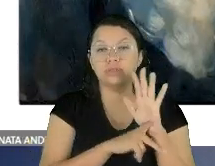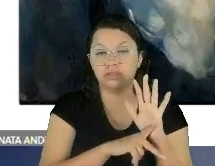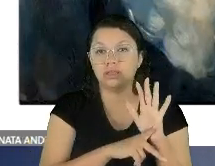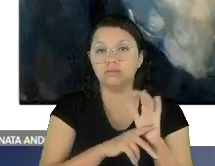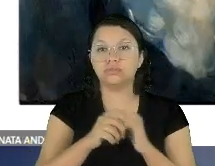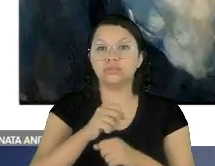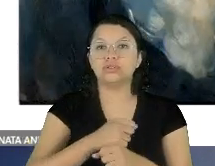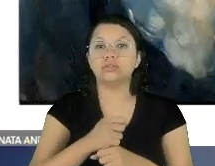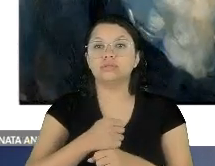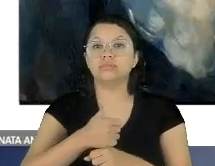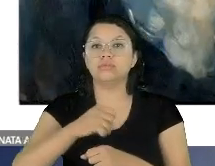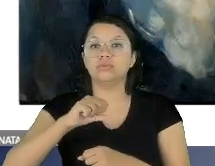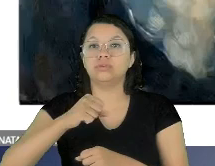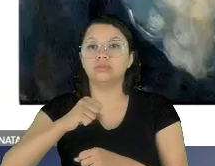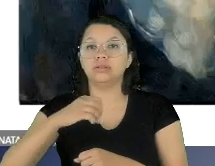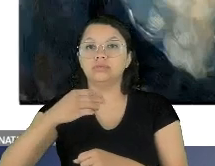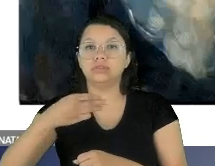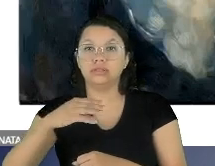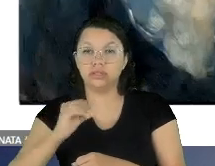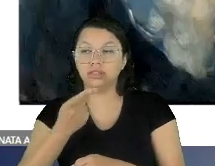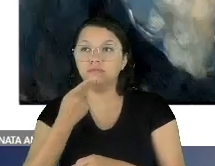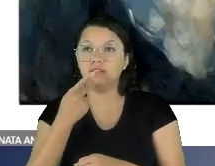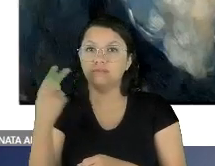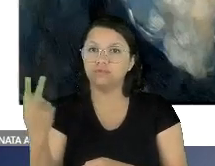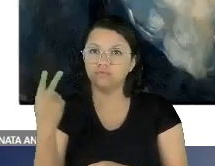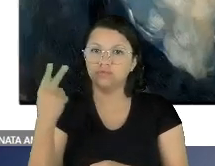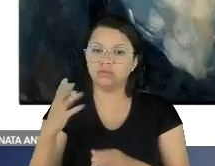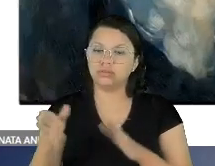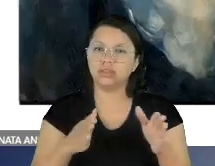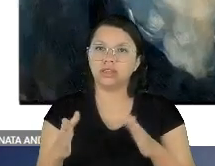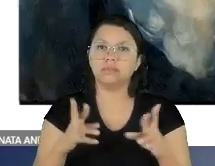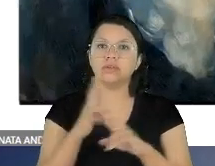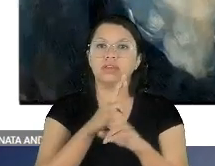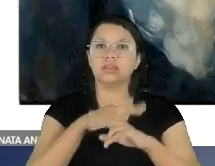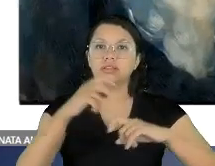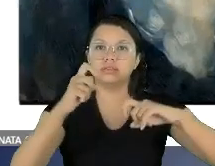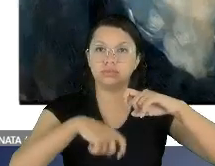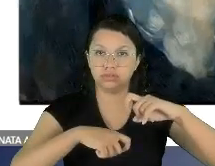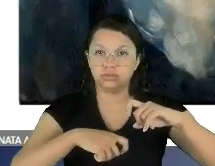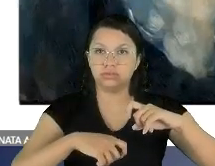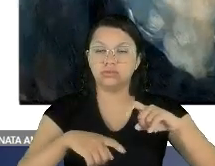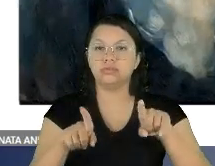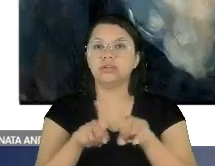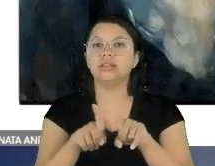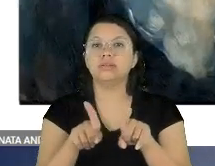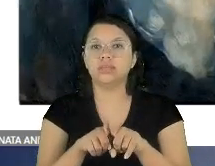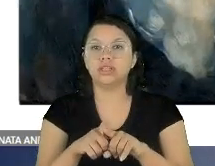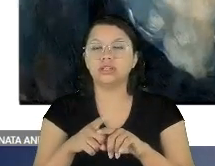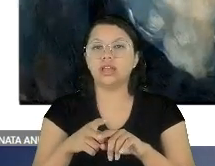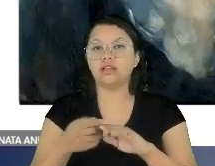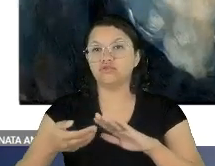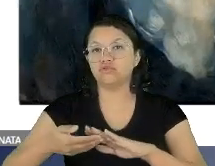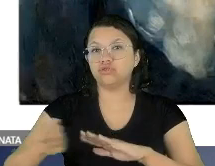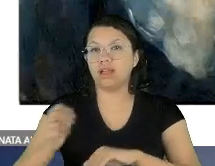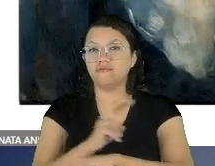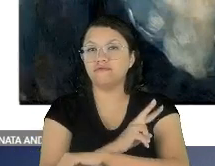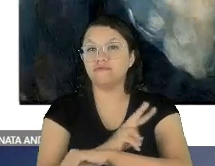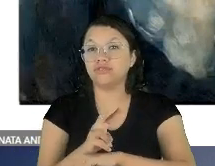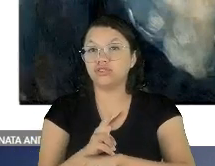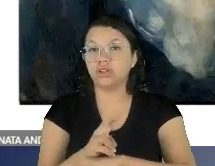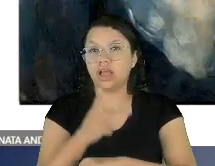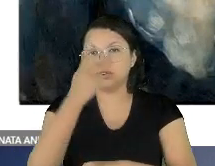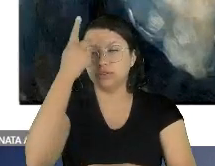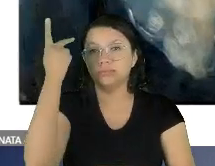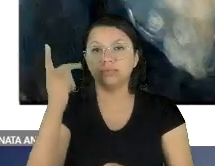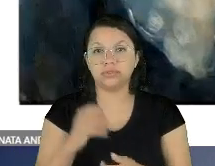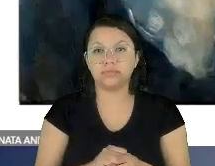1830 reforçava os valores da época, tanto em relação ao estupro, o defloramento da mulher virgem, como o conceito de